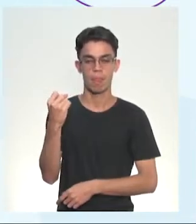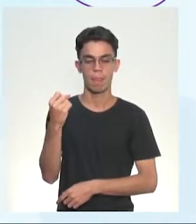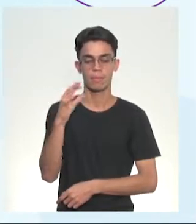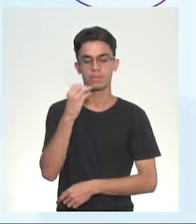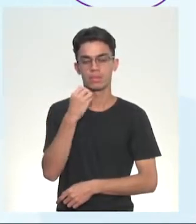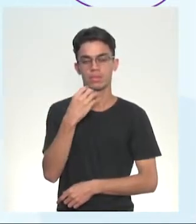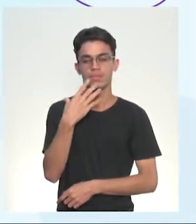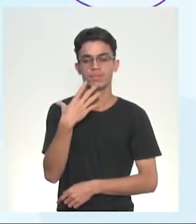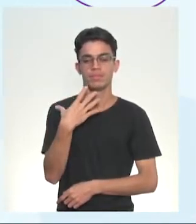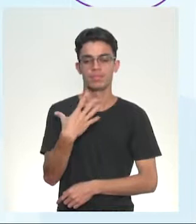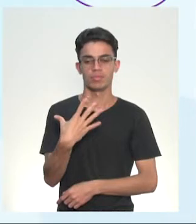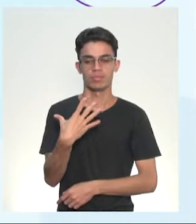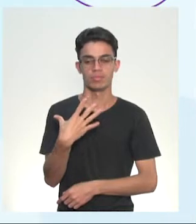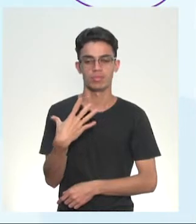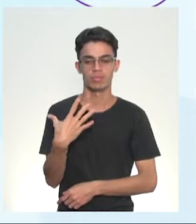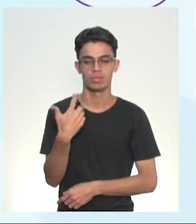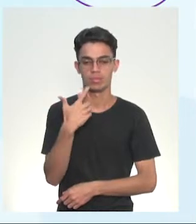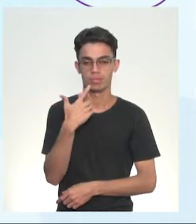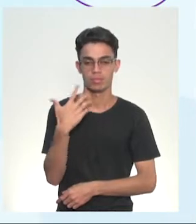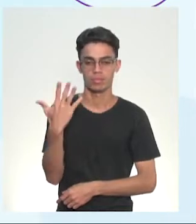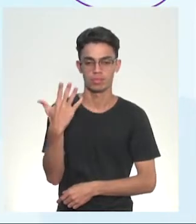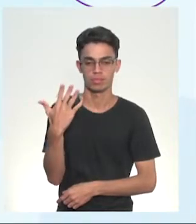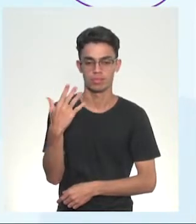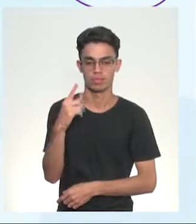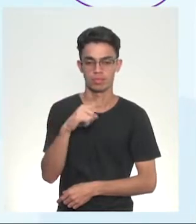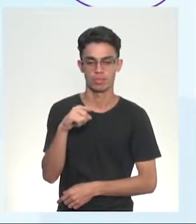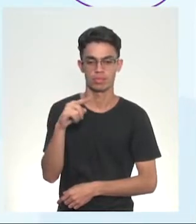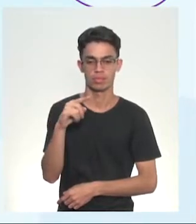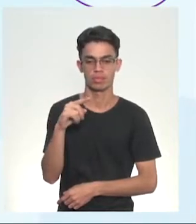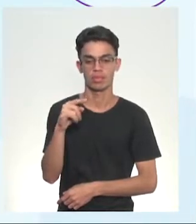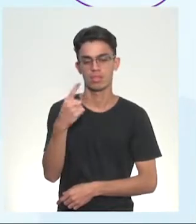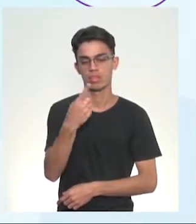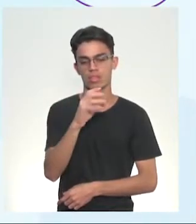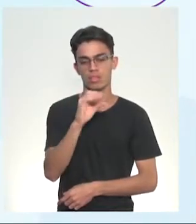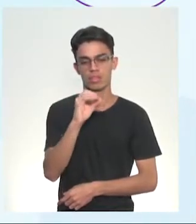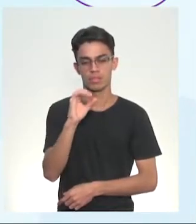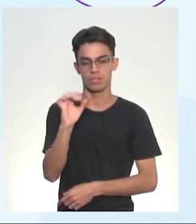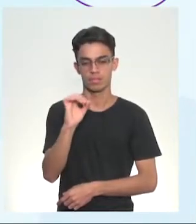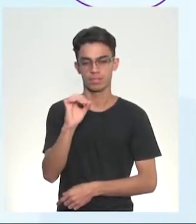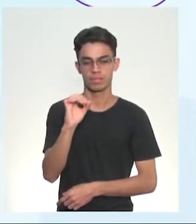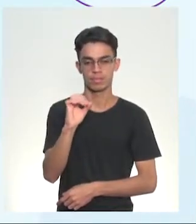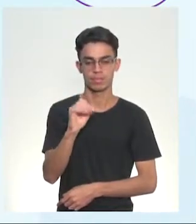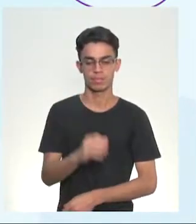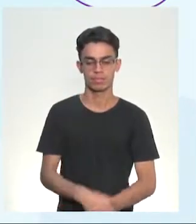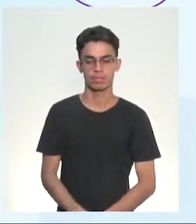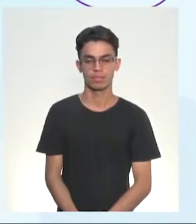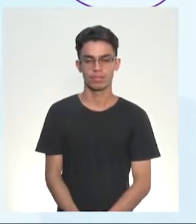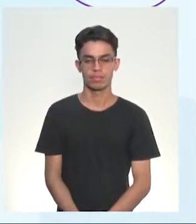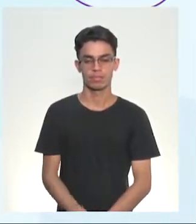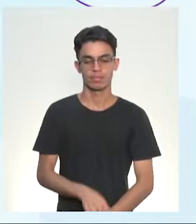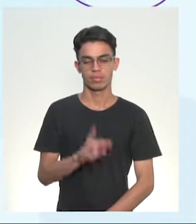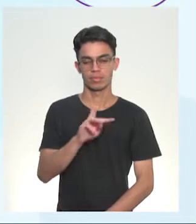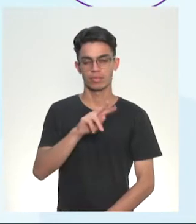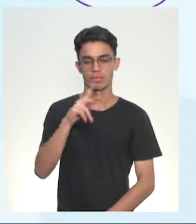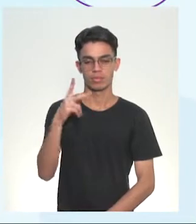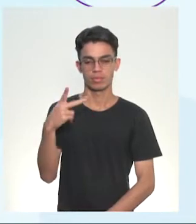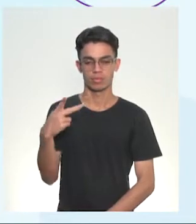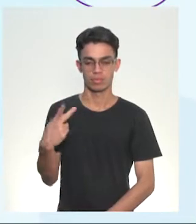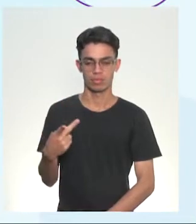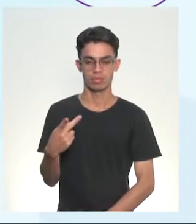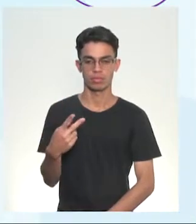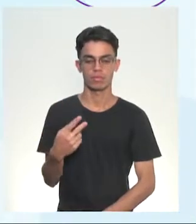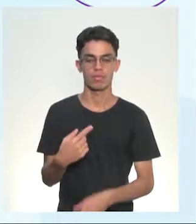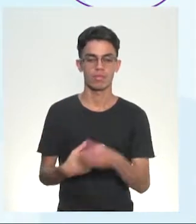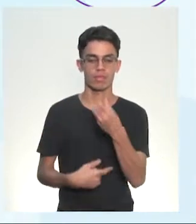Muito bem. Aqui, multiplicar por 10 é andar com a vírgula uma casinha para a direita. Então,